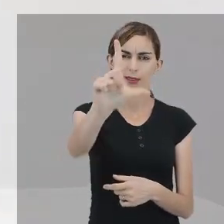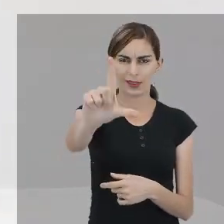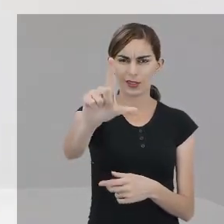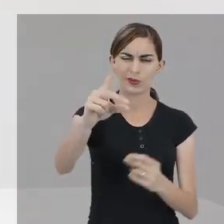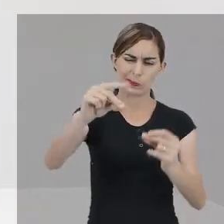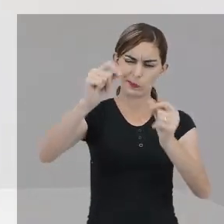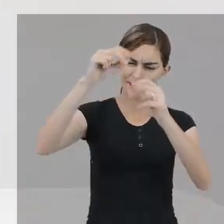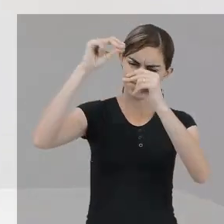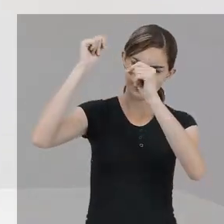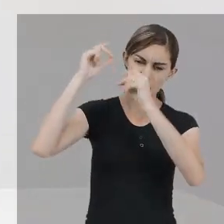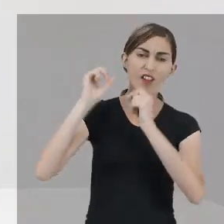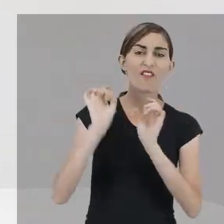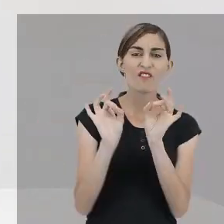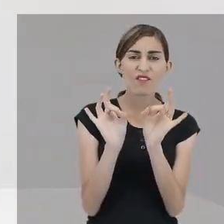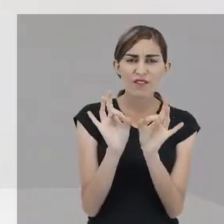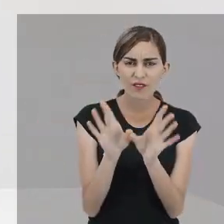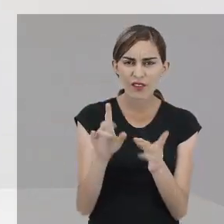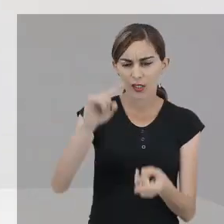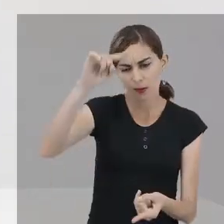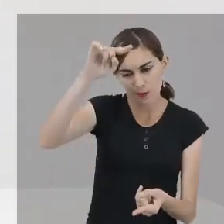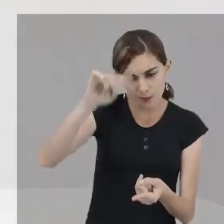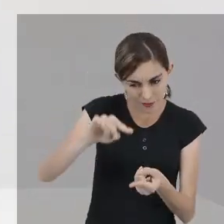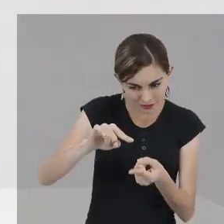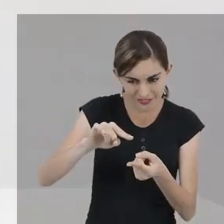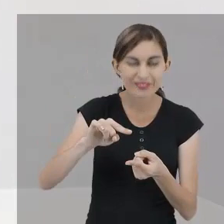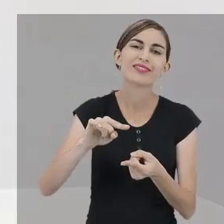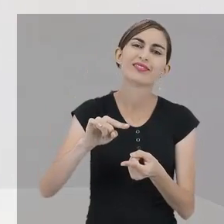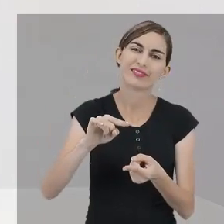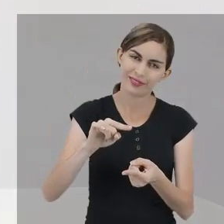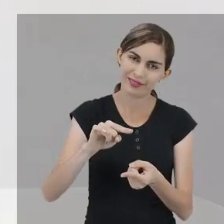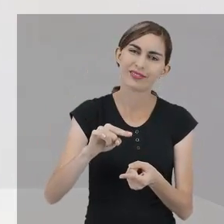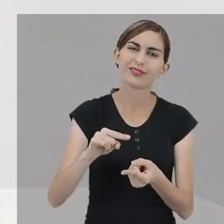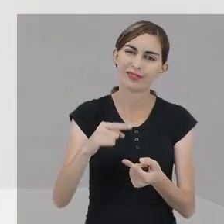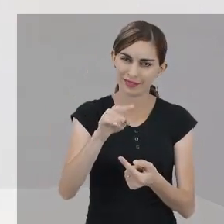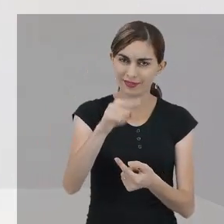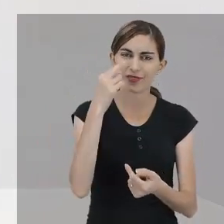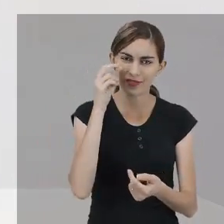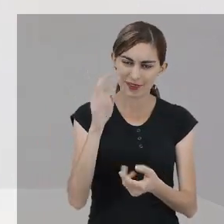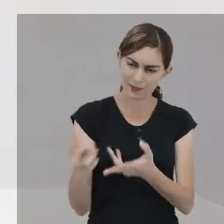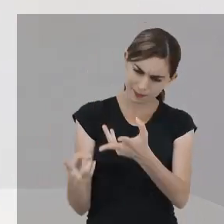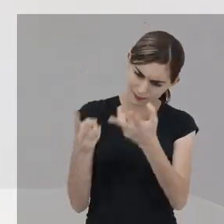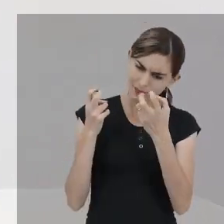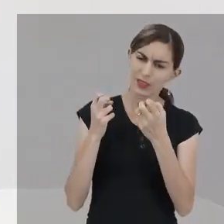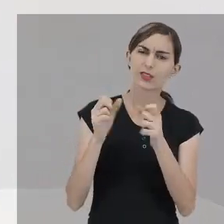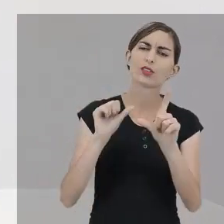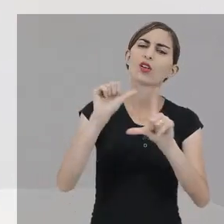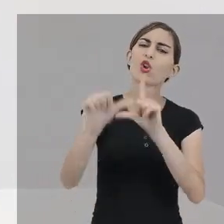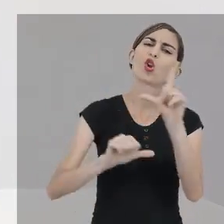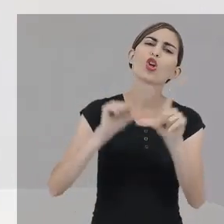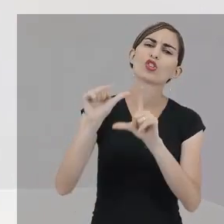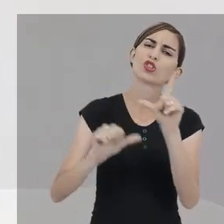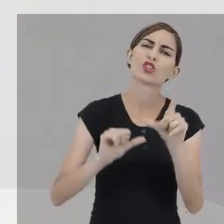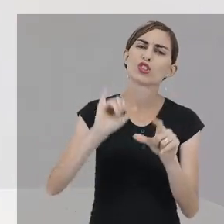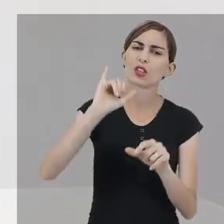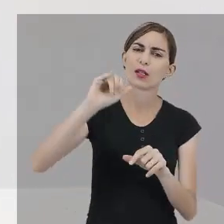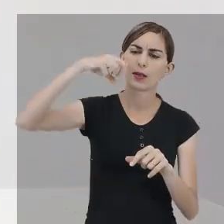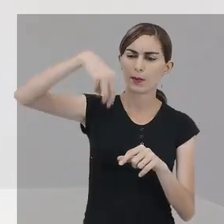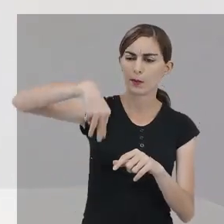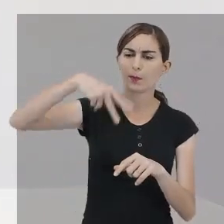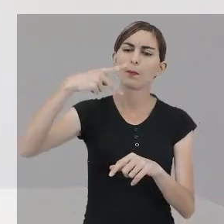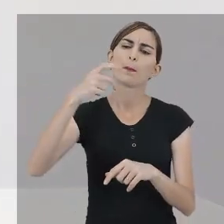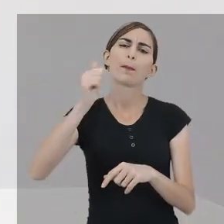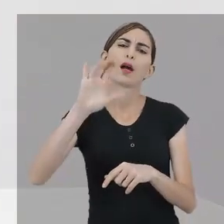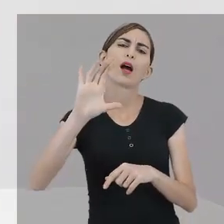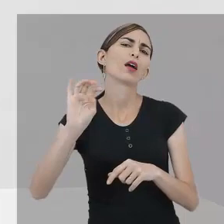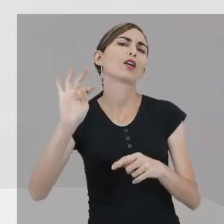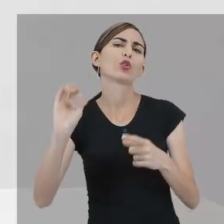muito tempo já se vende caixas em embalagens menores. Que impacto você percebe para a logística nisso?